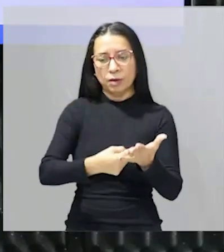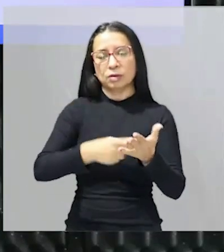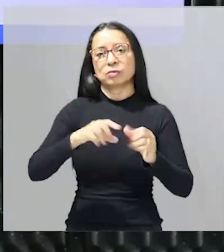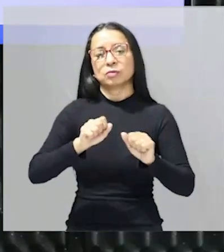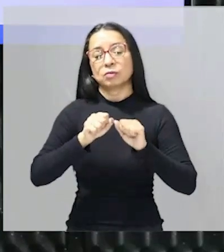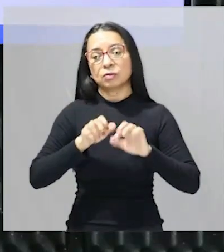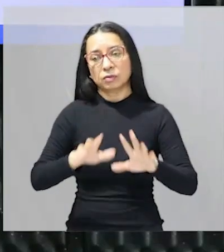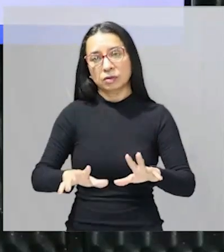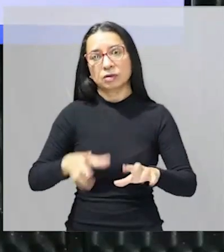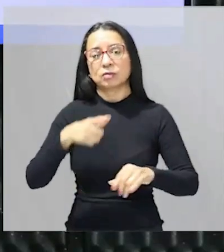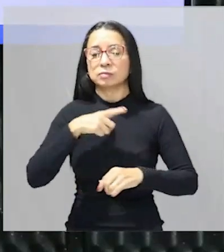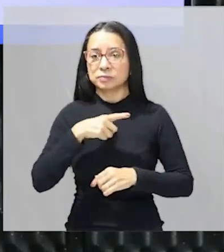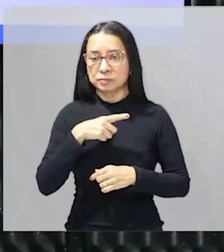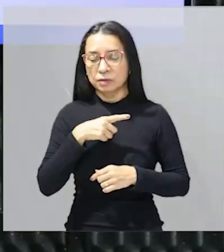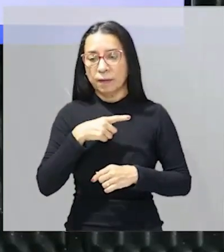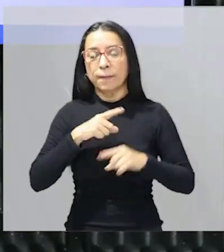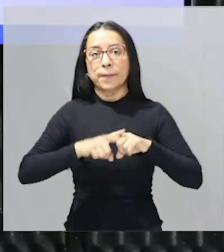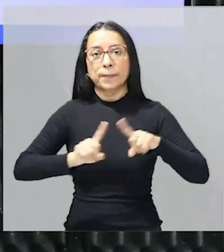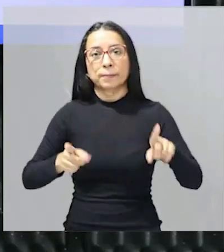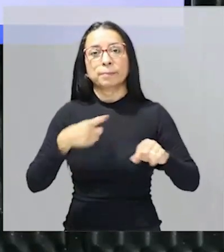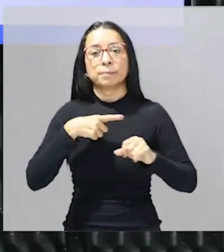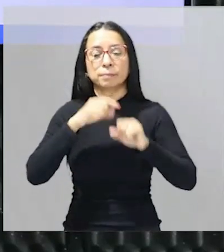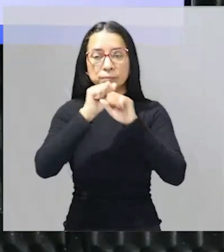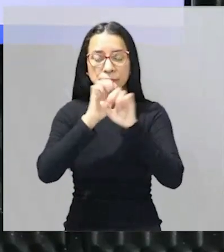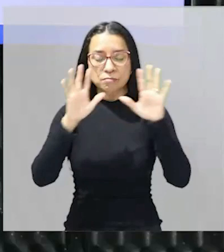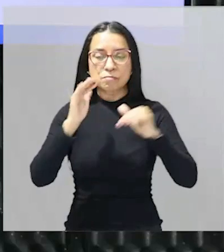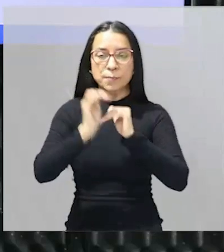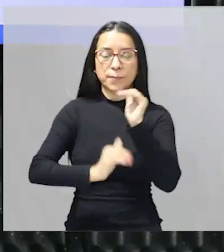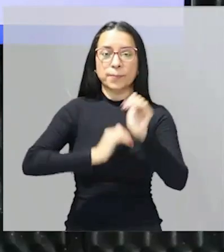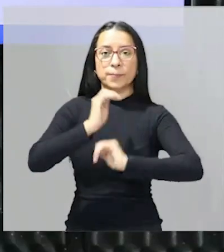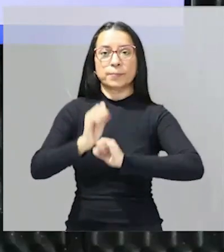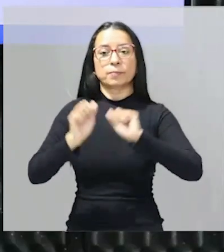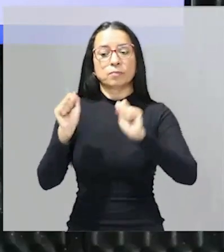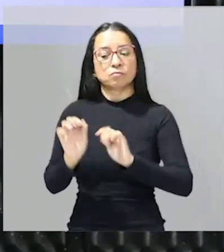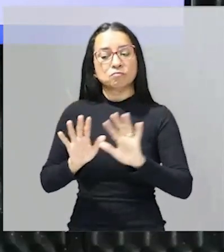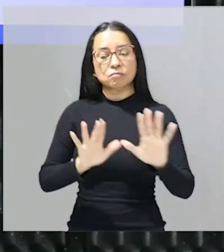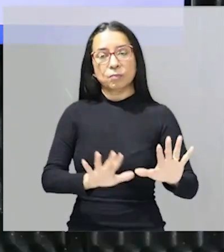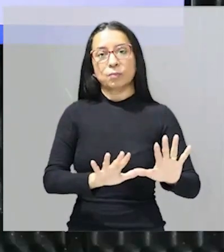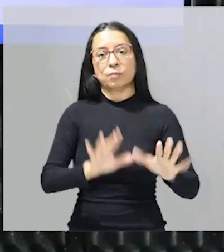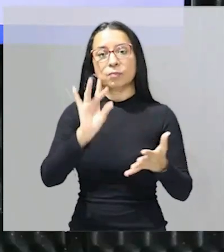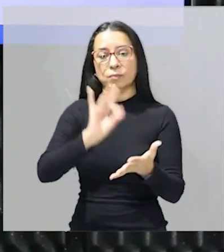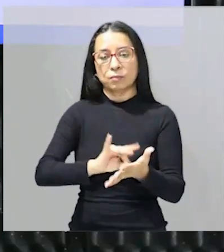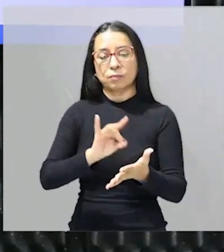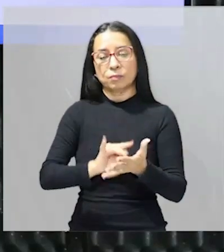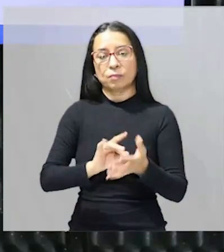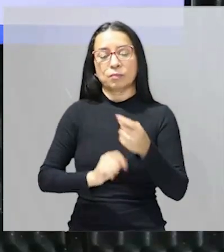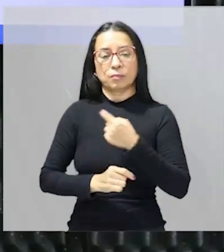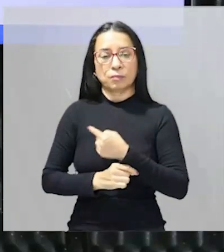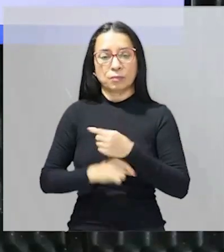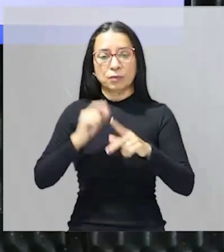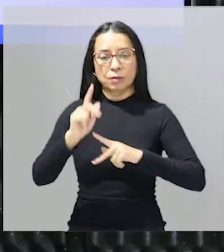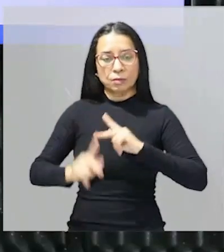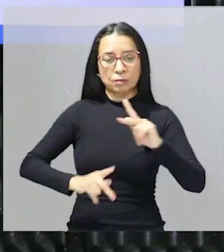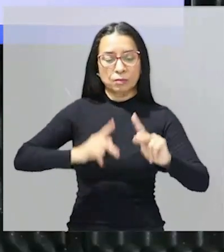estar presente. Mas tem, evidentemente, um processo de ocupação efetiva de povoamento. Então, essa é a